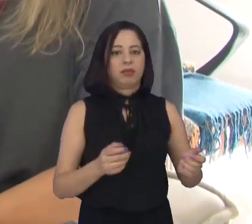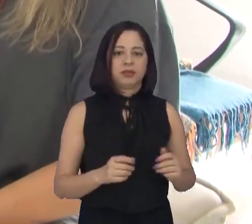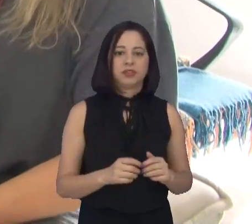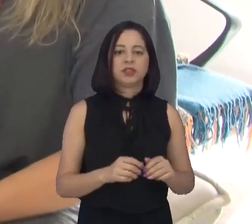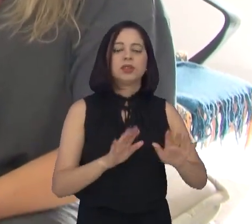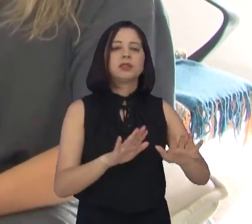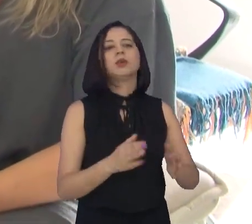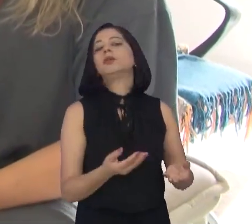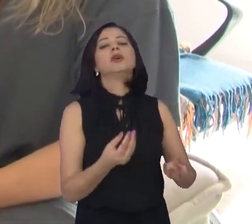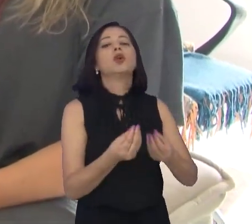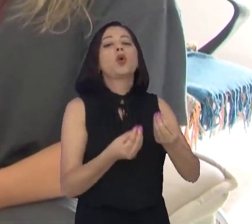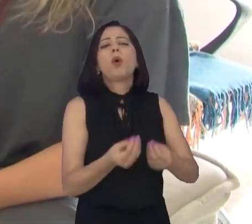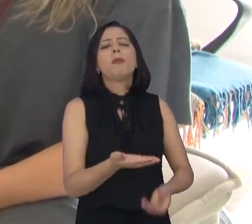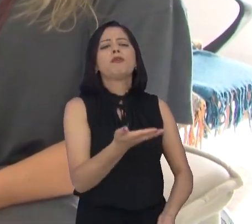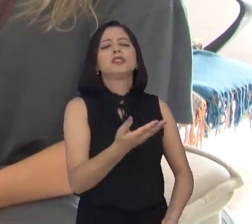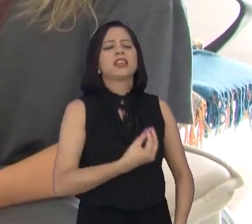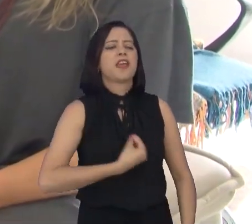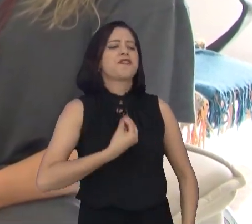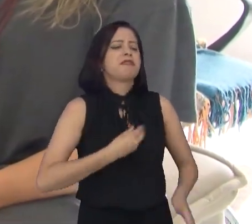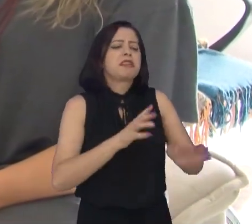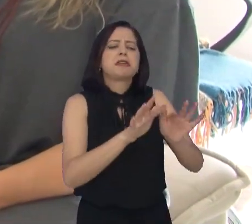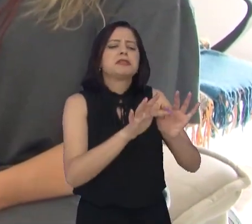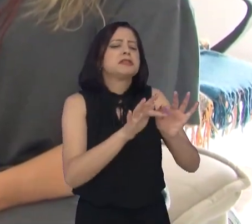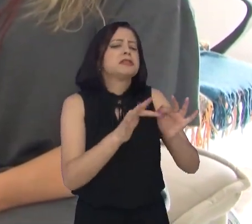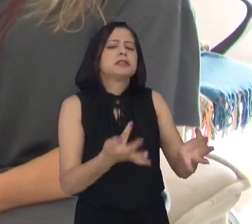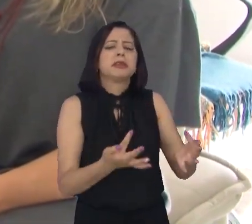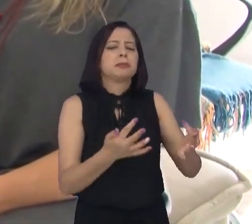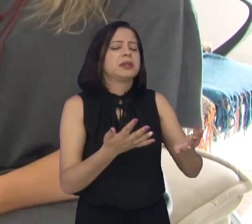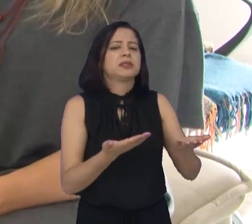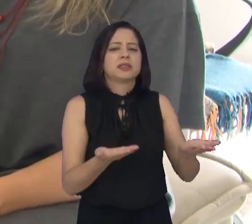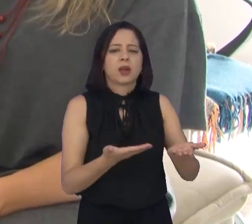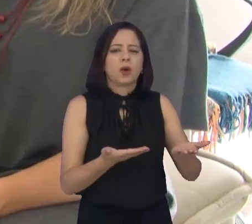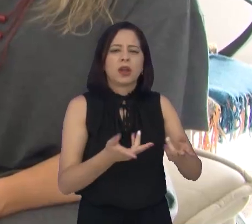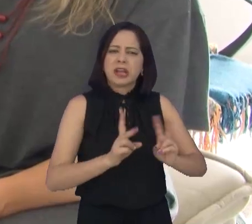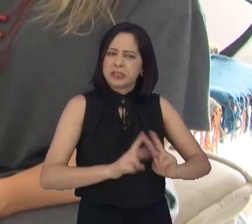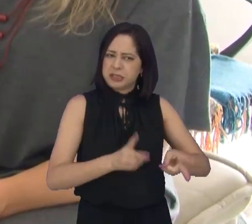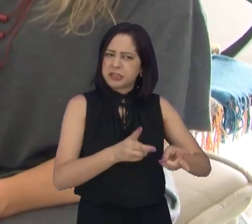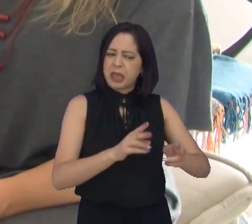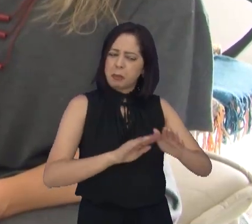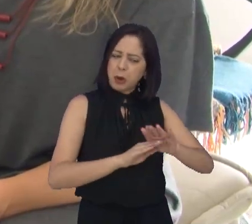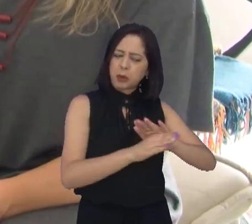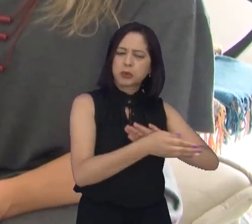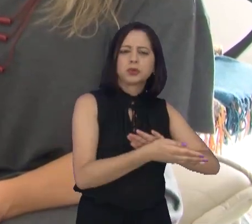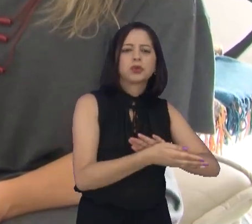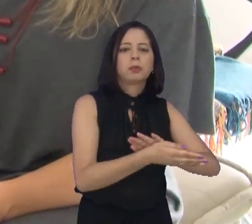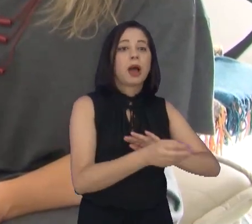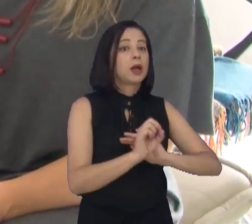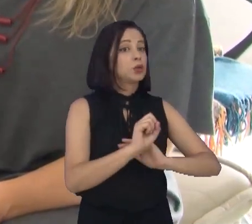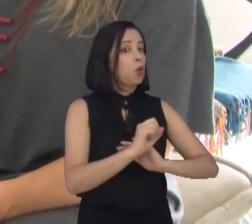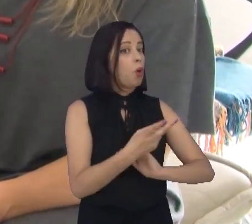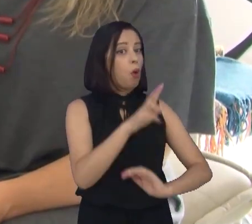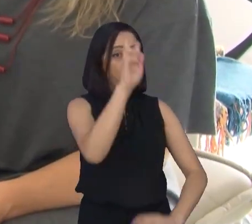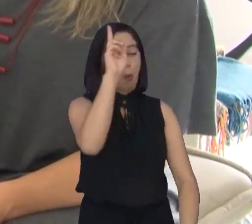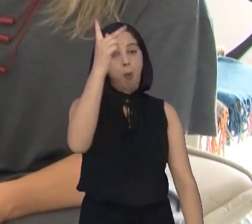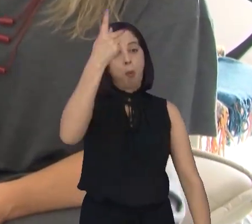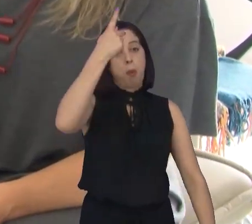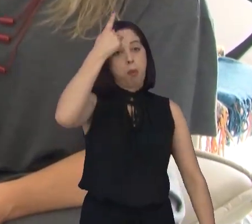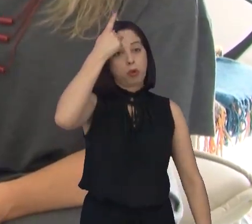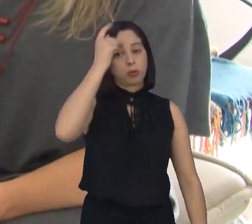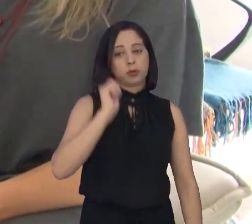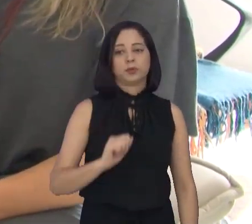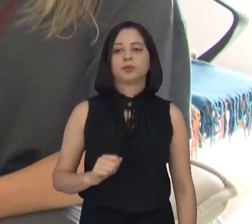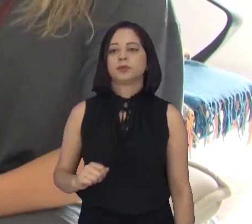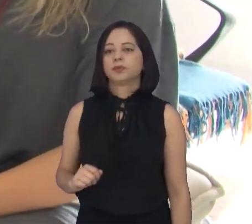você adquiriu esse estilo de vida minimalista. Sempre fez parte da sua rotina? Foi algo que você foi desenvolvendo aos poucos? Me